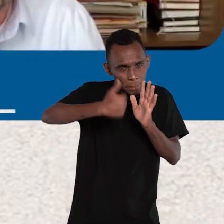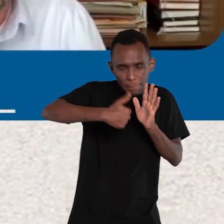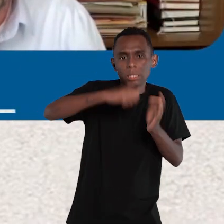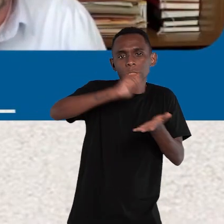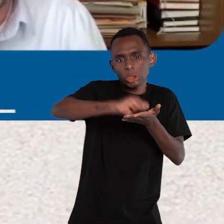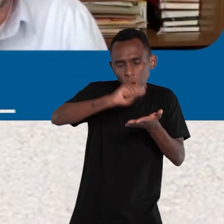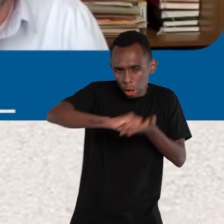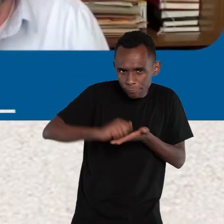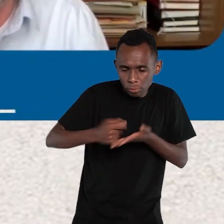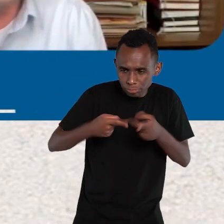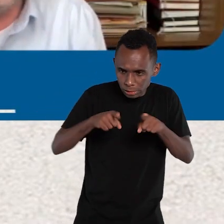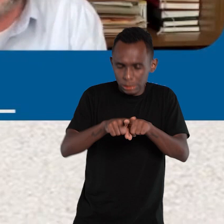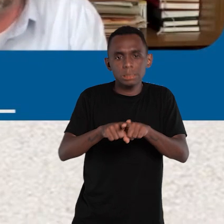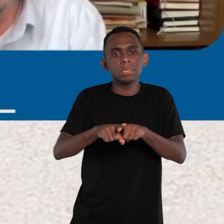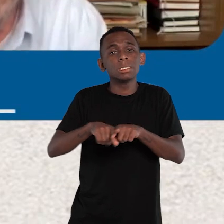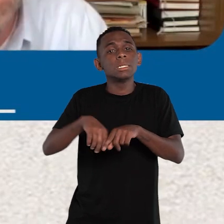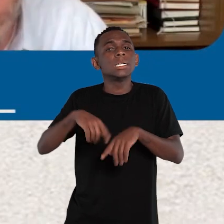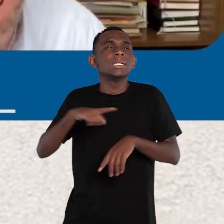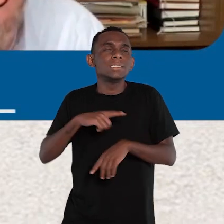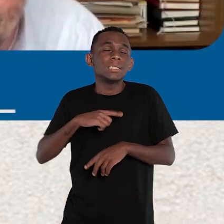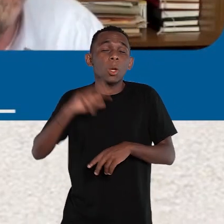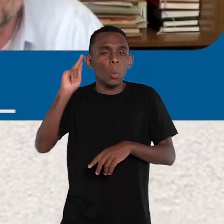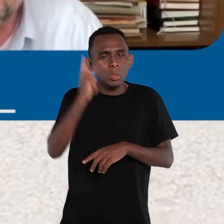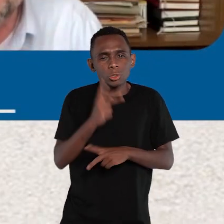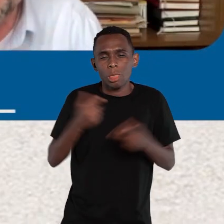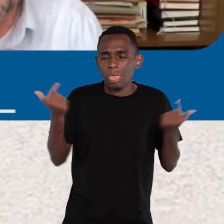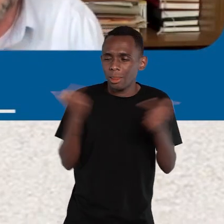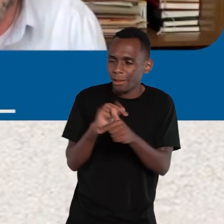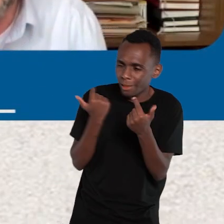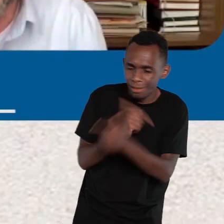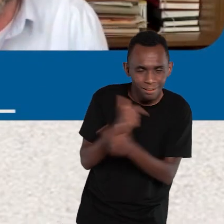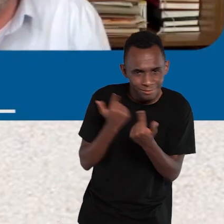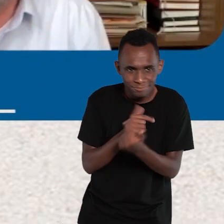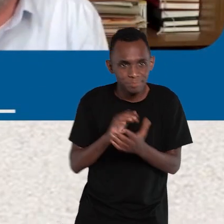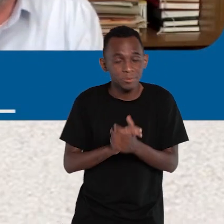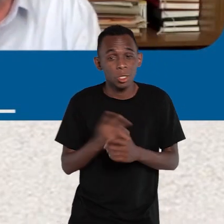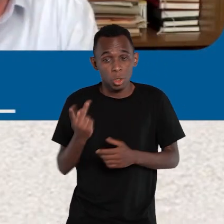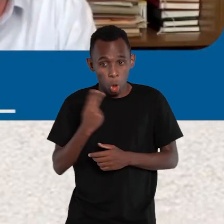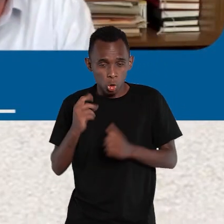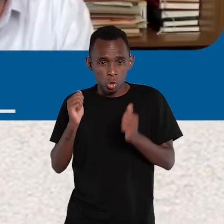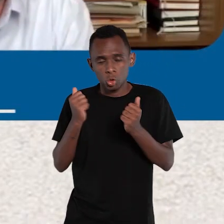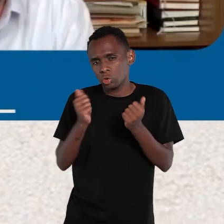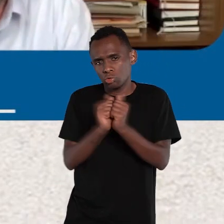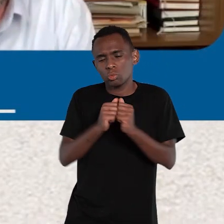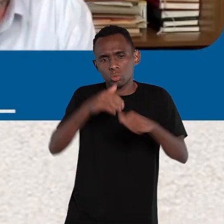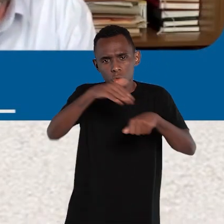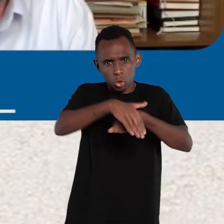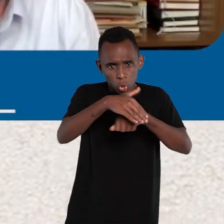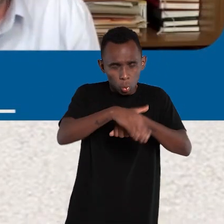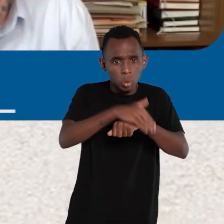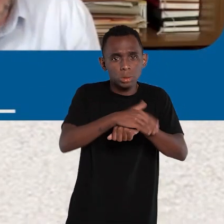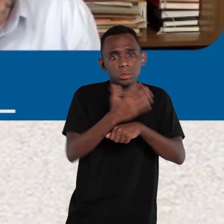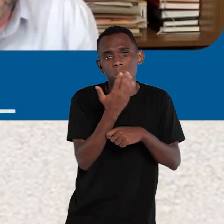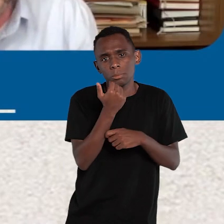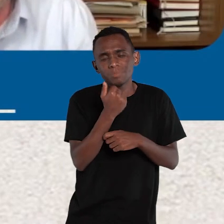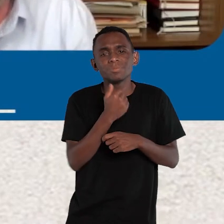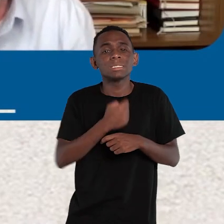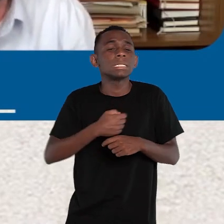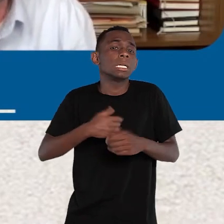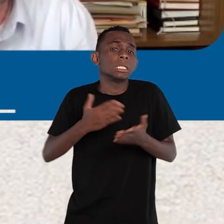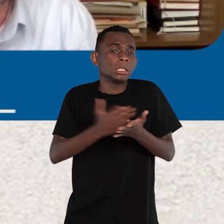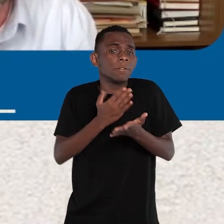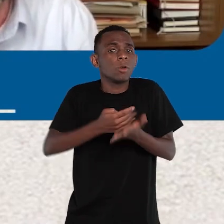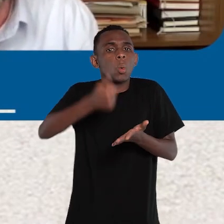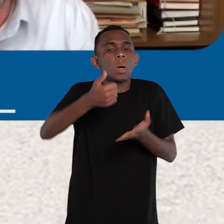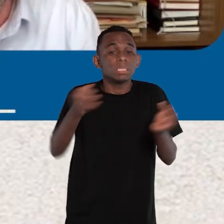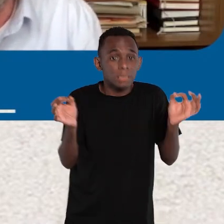edição. O Tony tem uma história engraçadíssima sobre isso aqui. Nós fomos jantar uma noite e esse livro estava prestes a